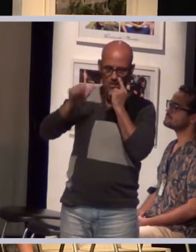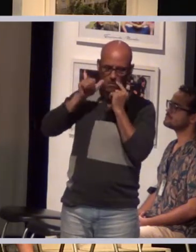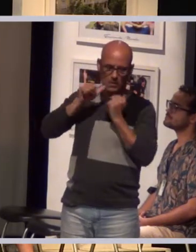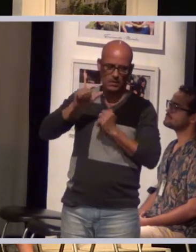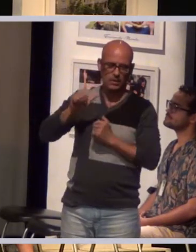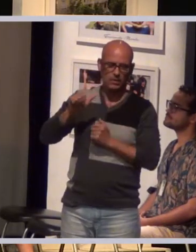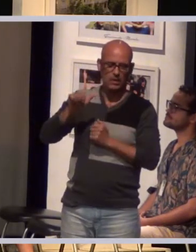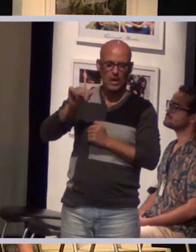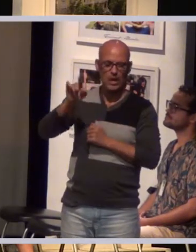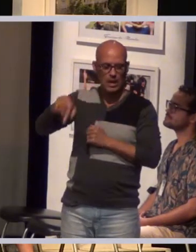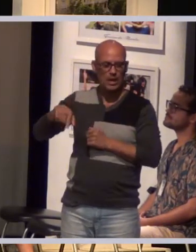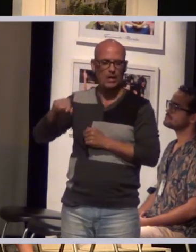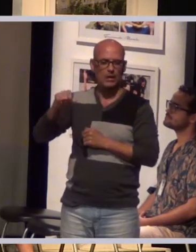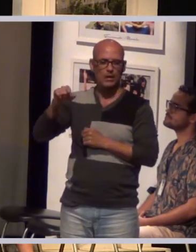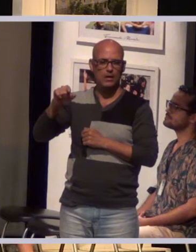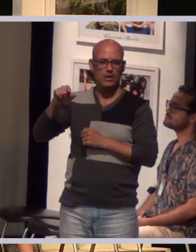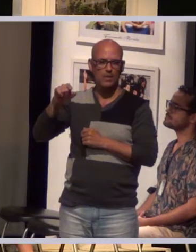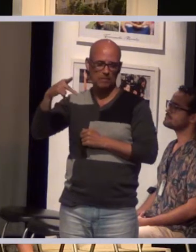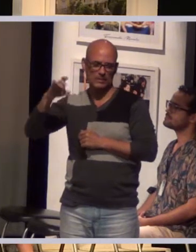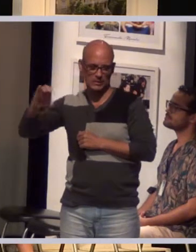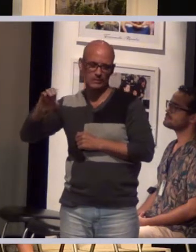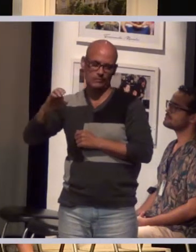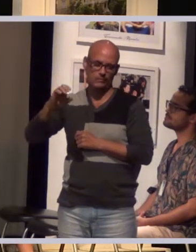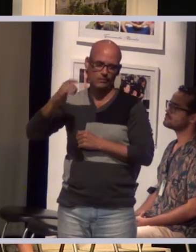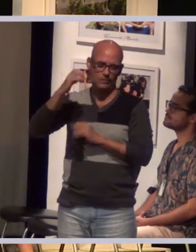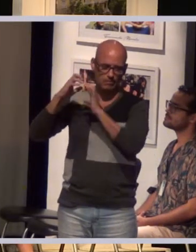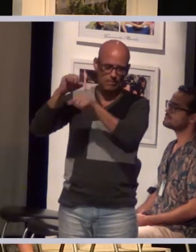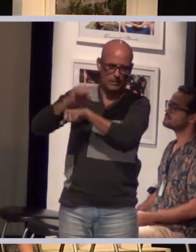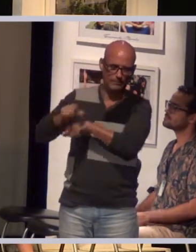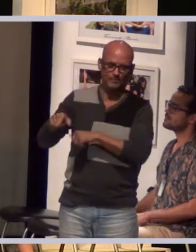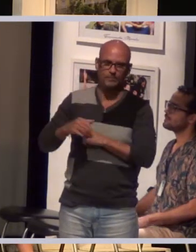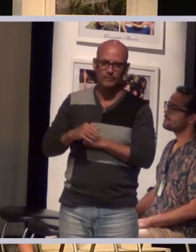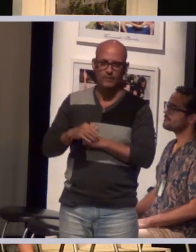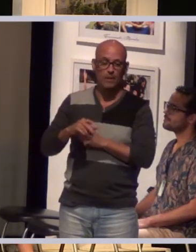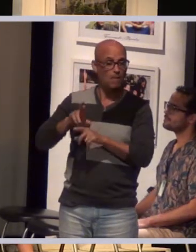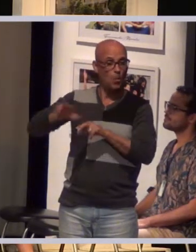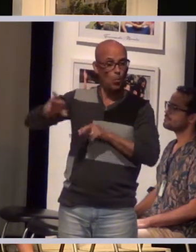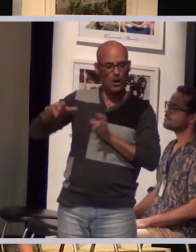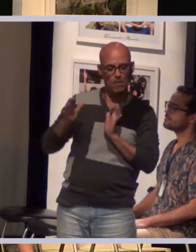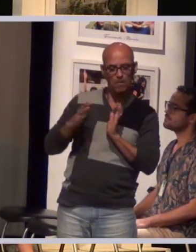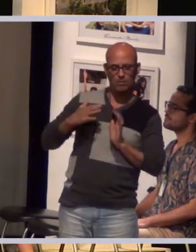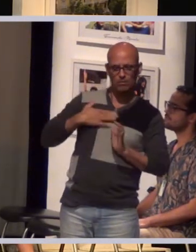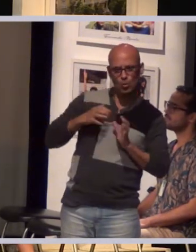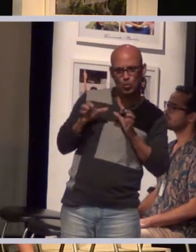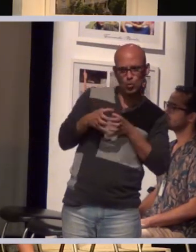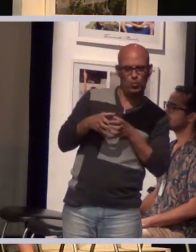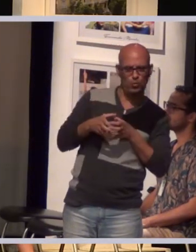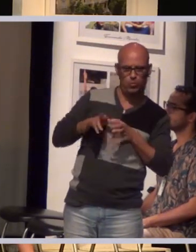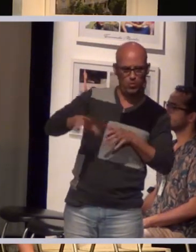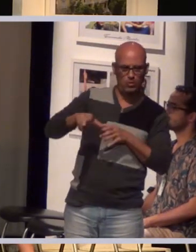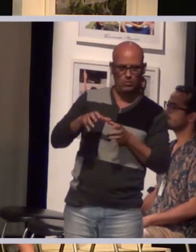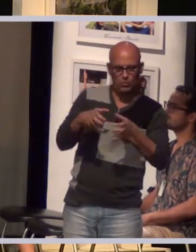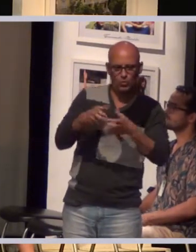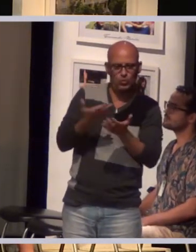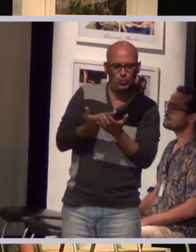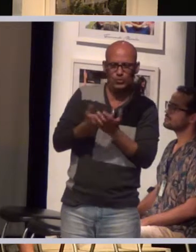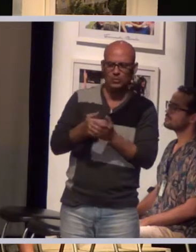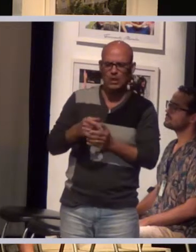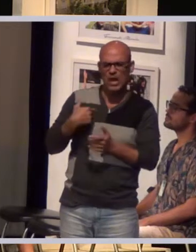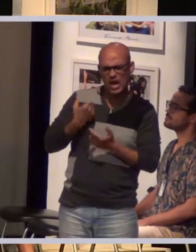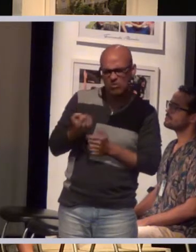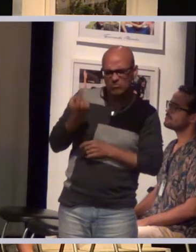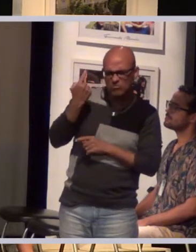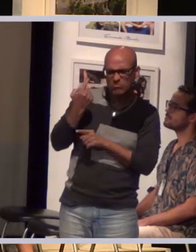PC e não era da minha turma, então eu ficava naquele, assim, pensando, acho que ela tem